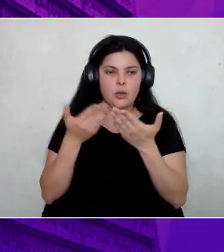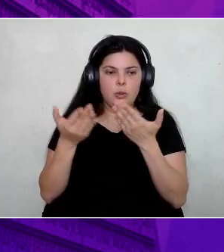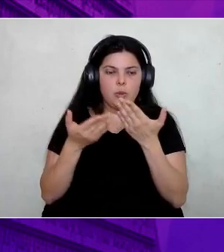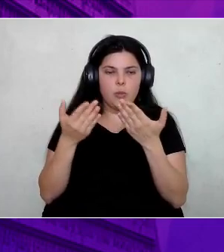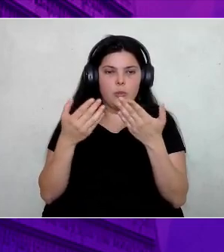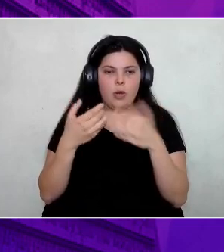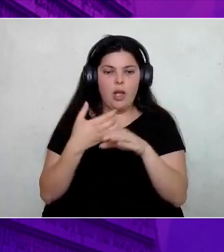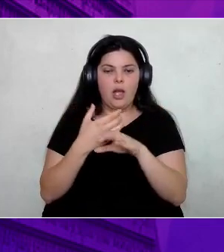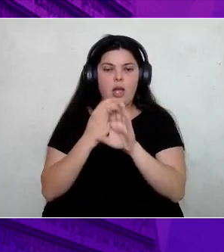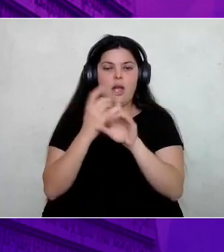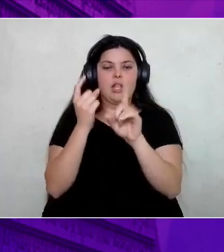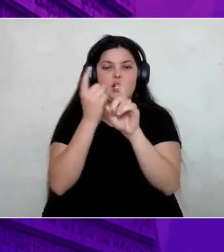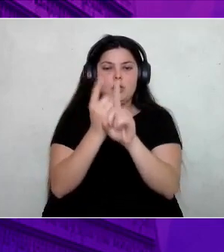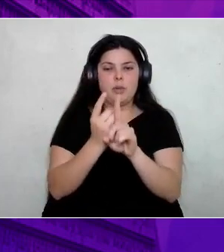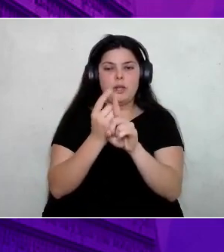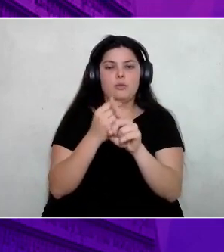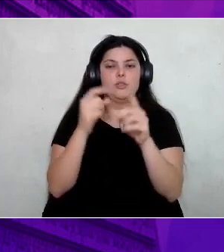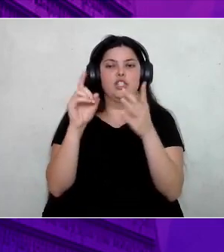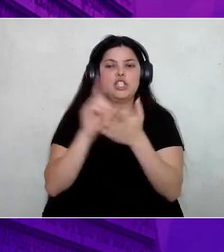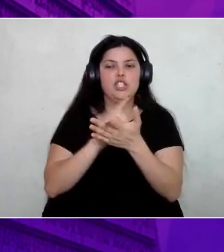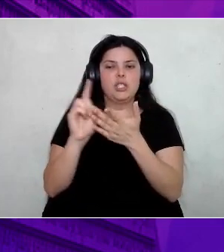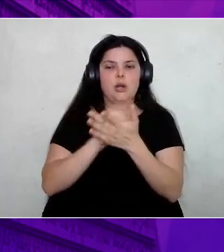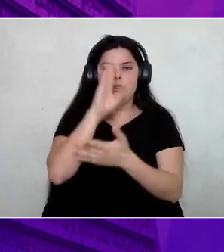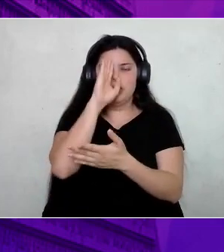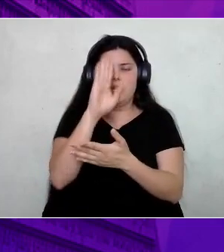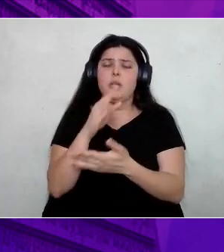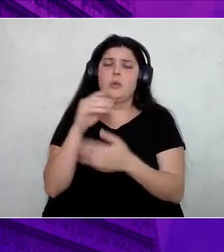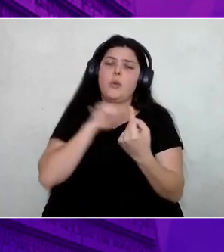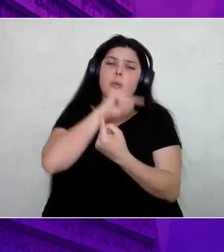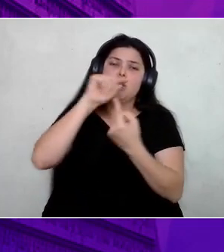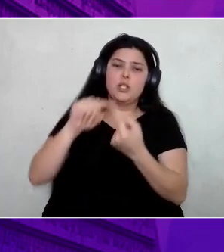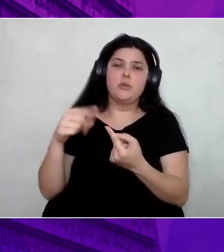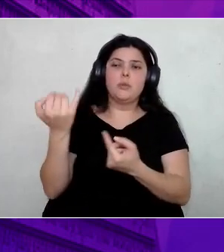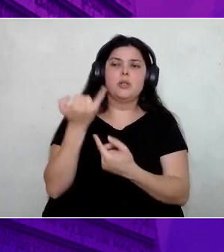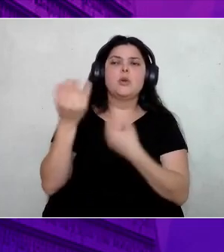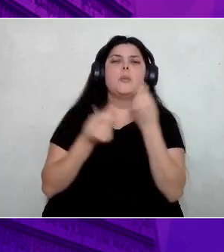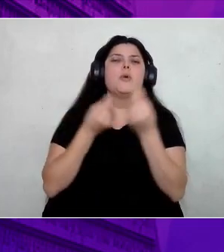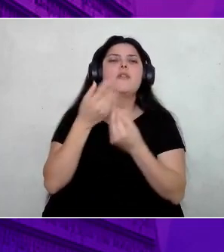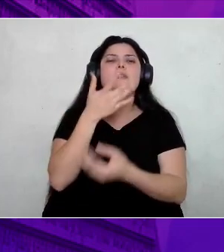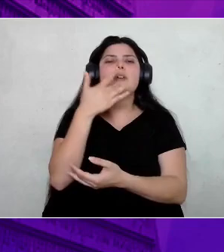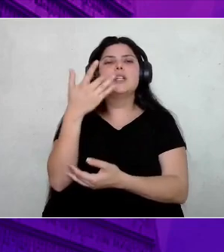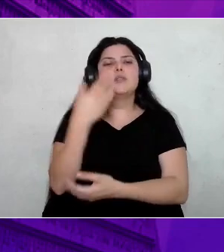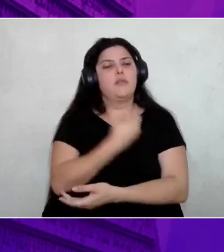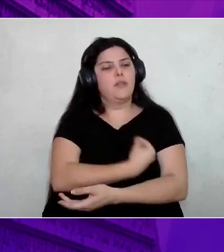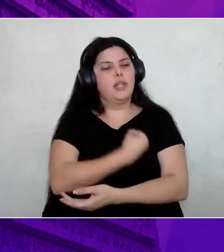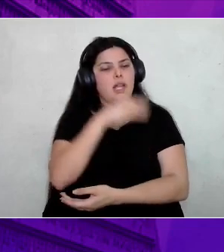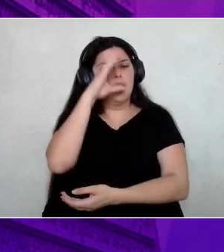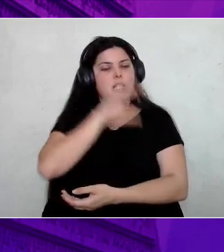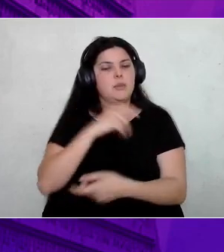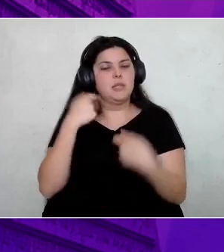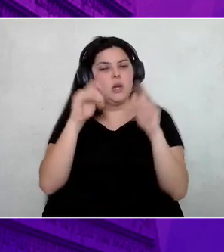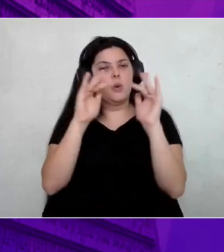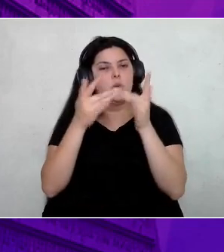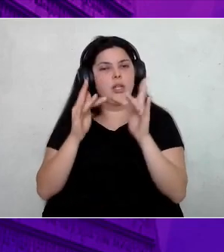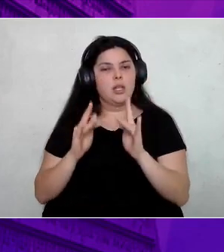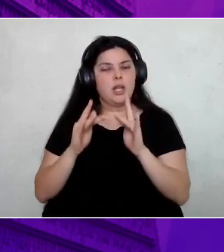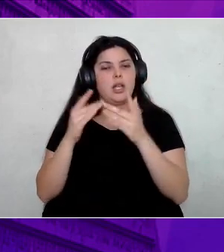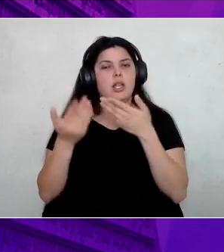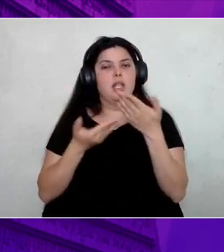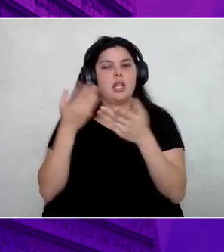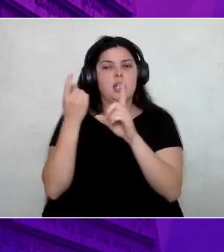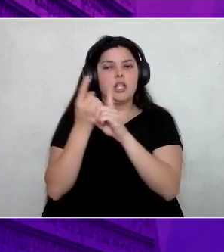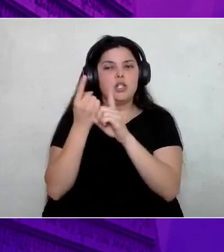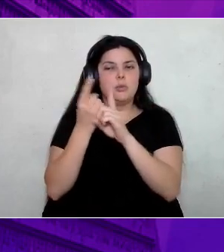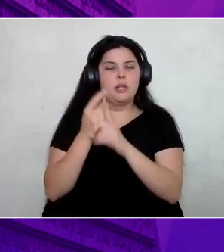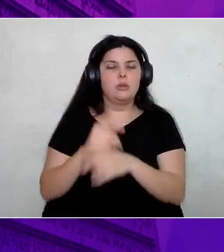questão bastante relevante. Então, como é que a gente faz para facilitar a vida dos clientes que precisam entrar em contato com o atendimento, para que eles